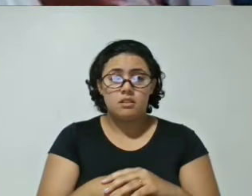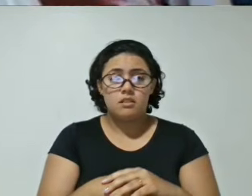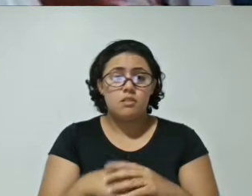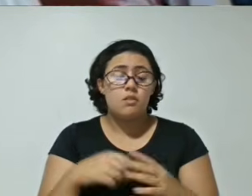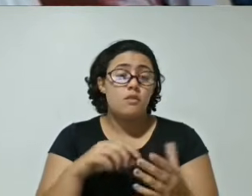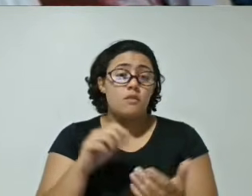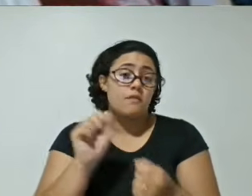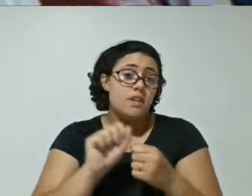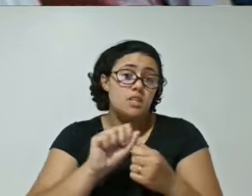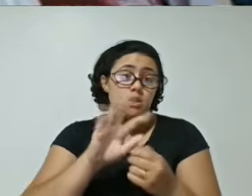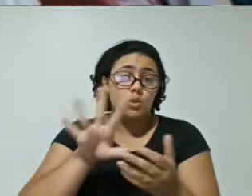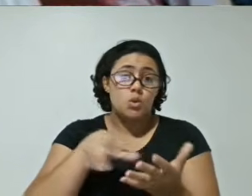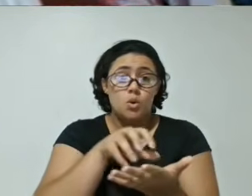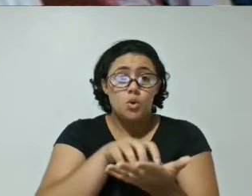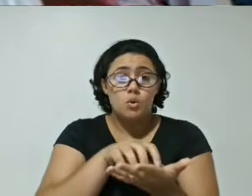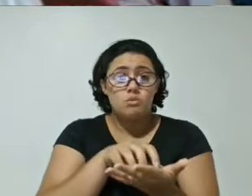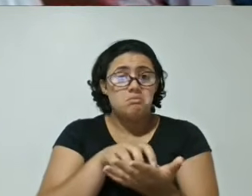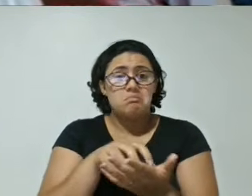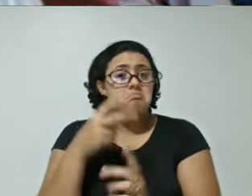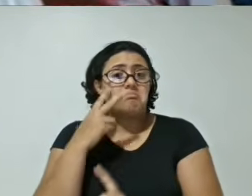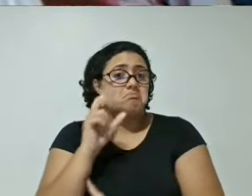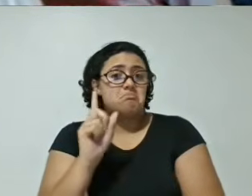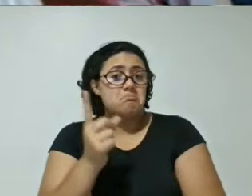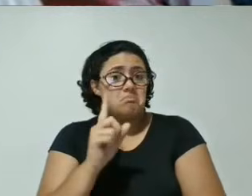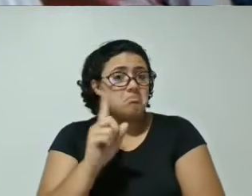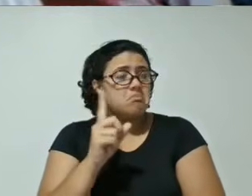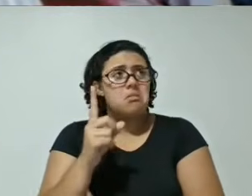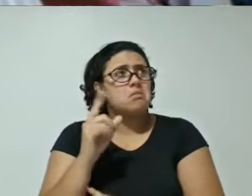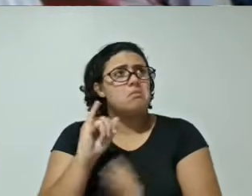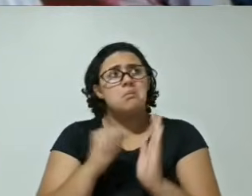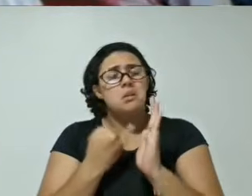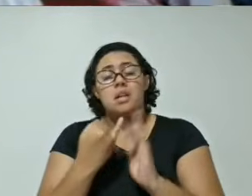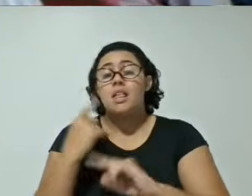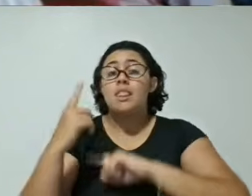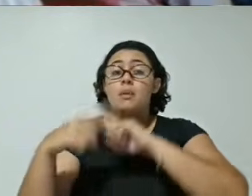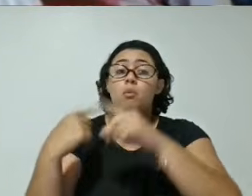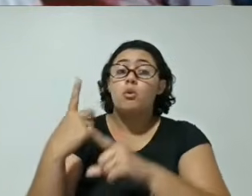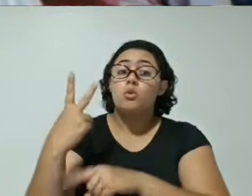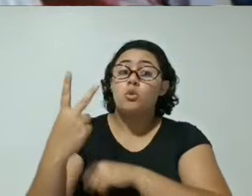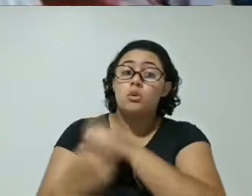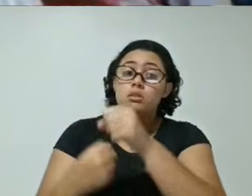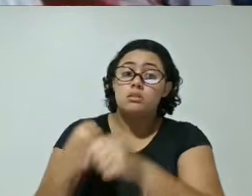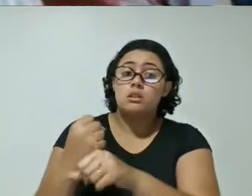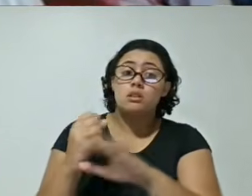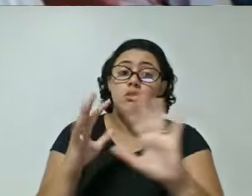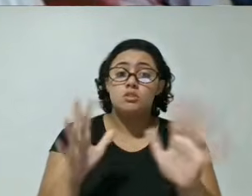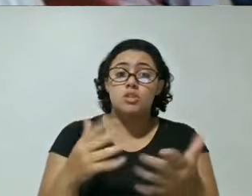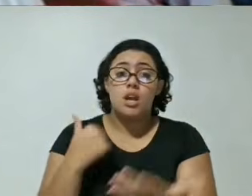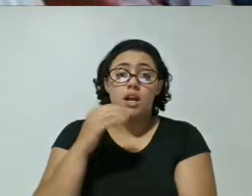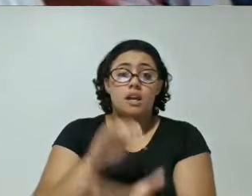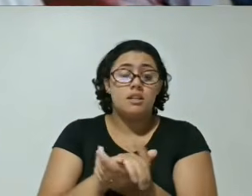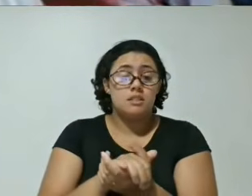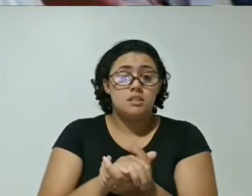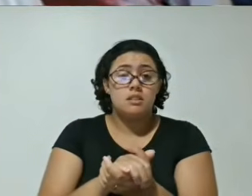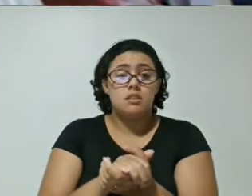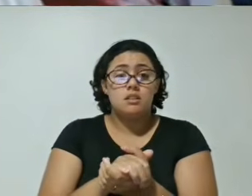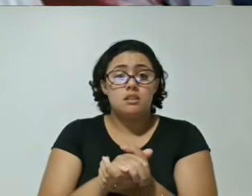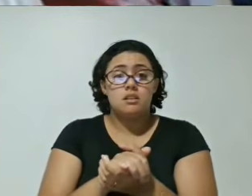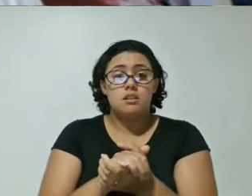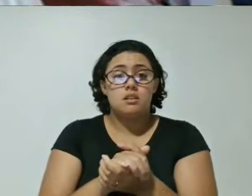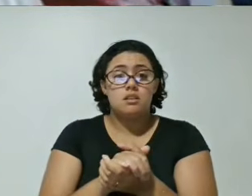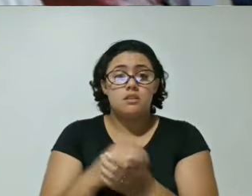concurso e nem lembrava que eu tinha feito esse concurso. Então, 2 anos depois, eu já estava casado, morando em Matosinhos, com